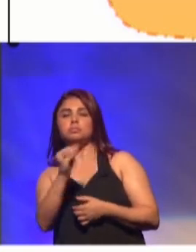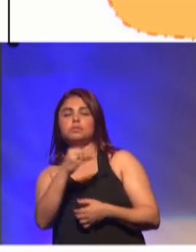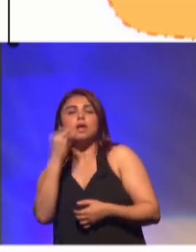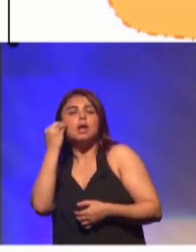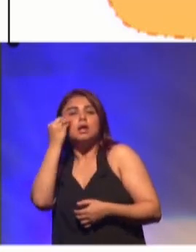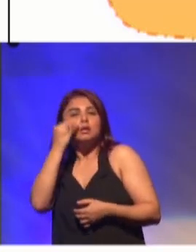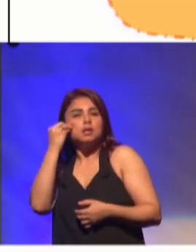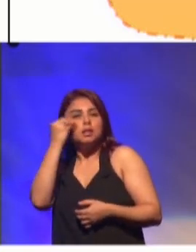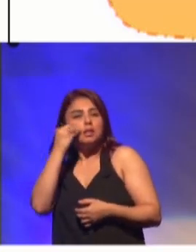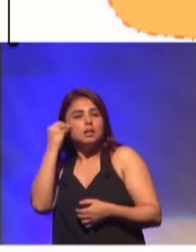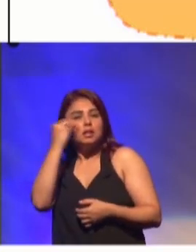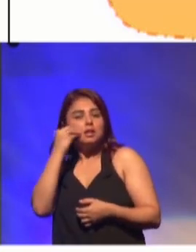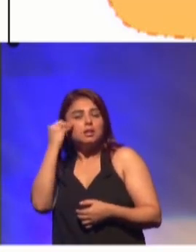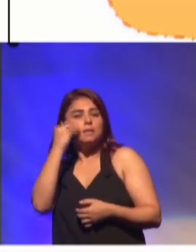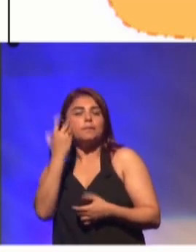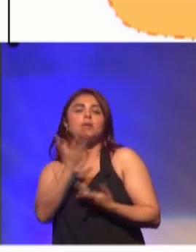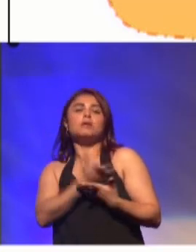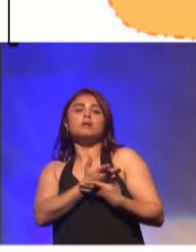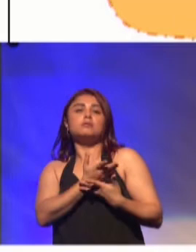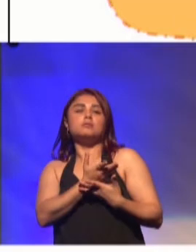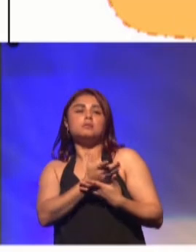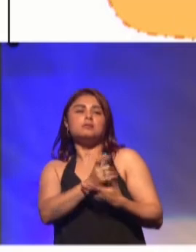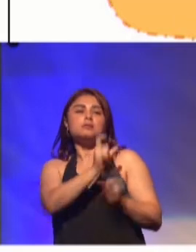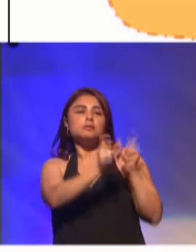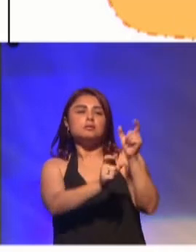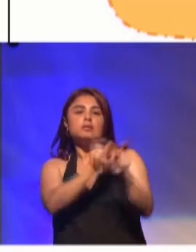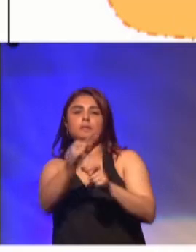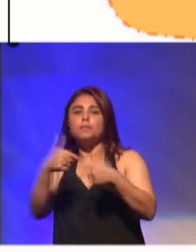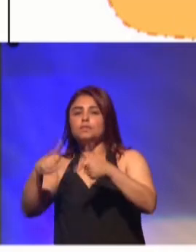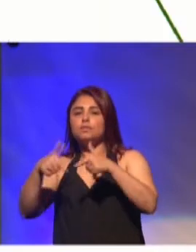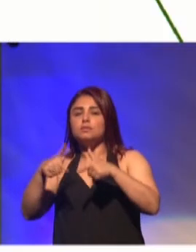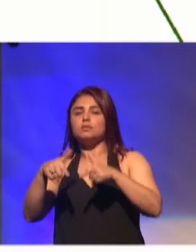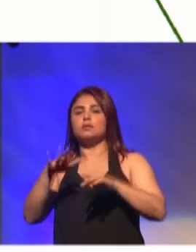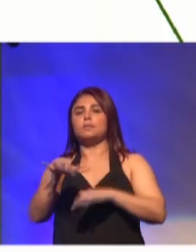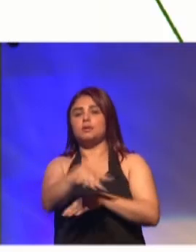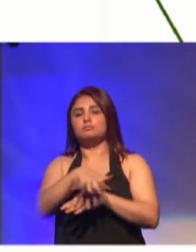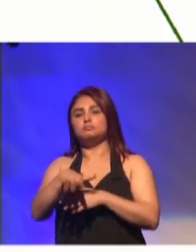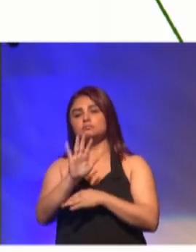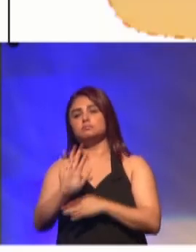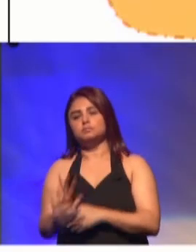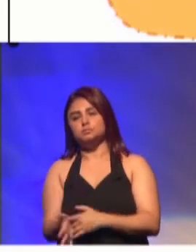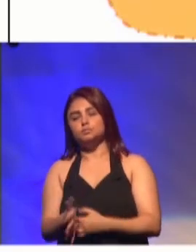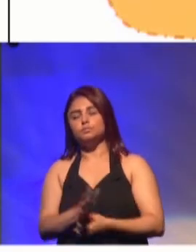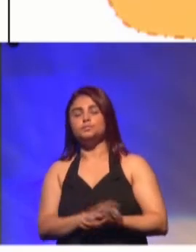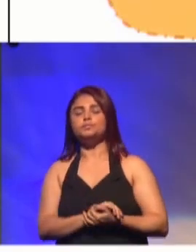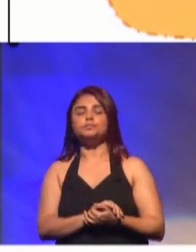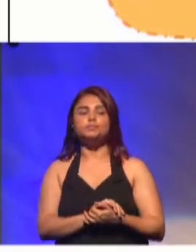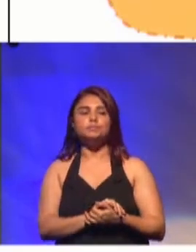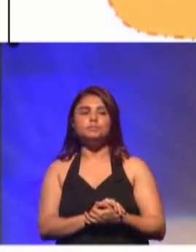experiência clínica das pessoas que estão na sua atividade.